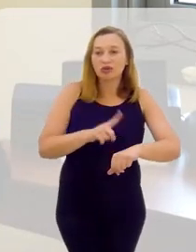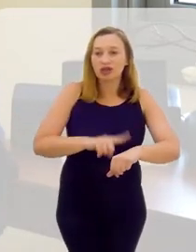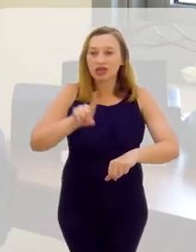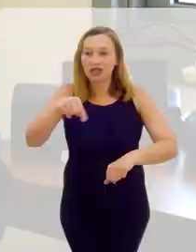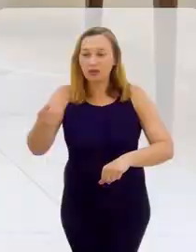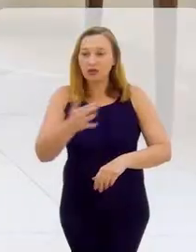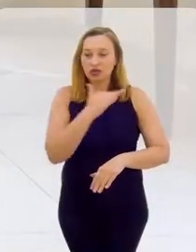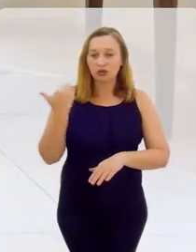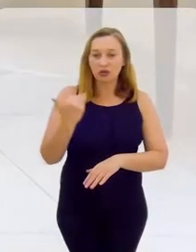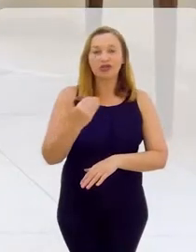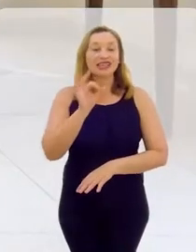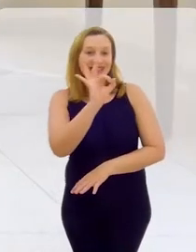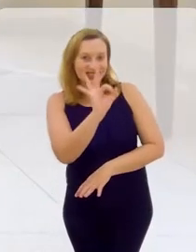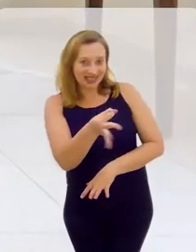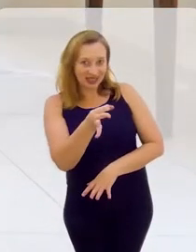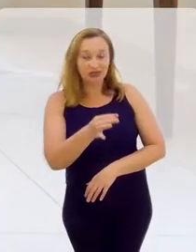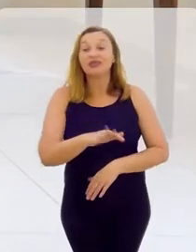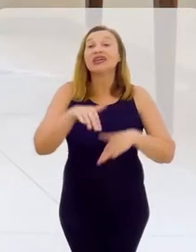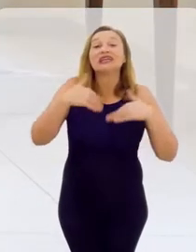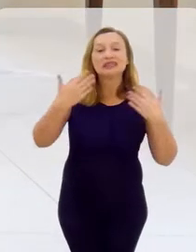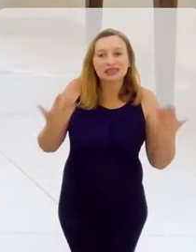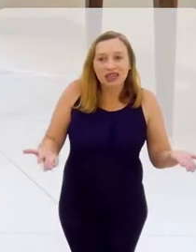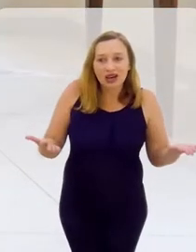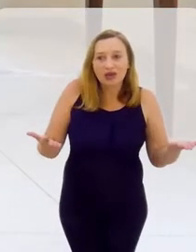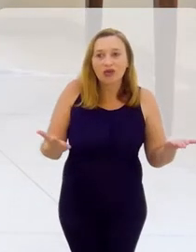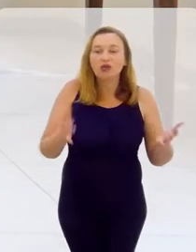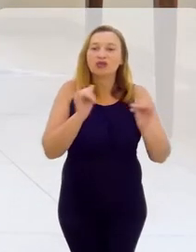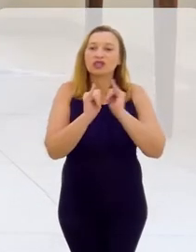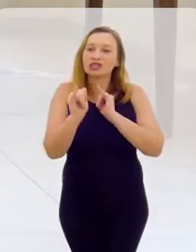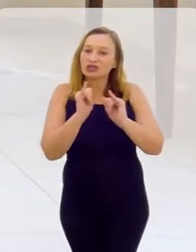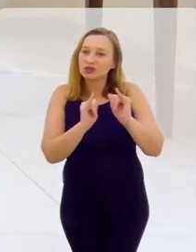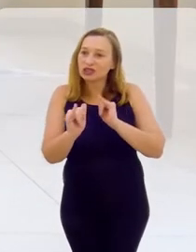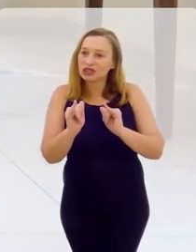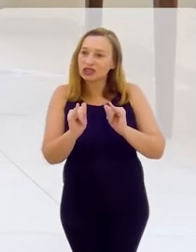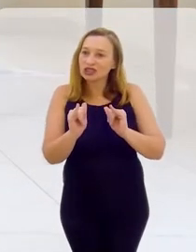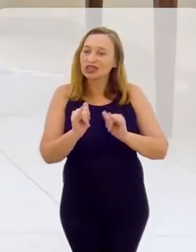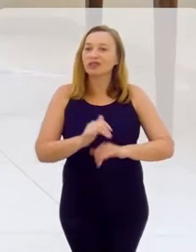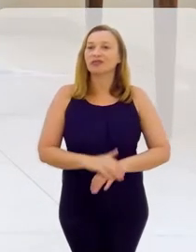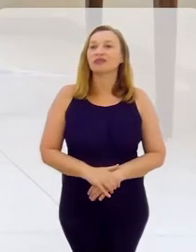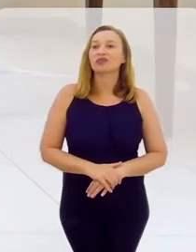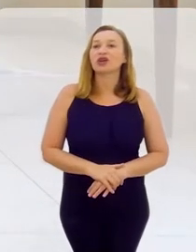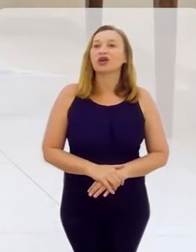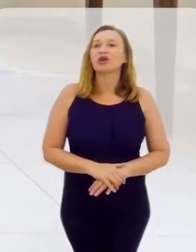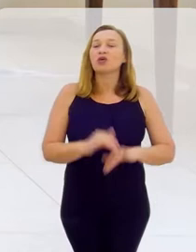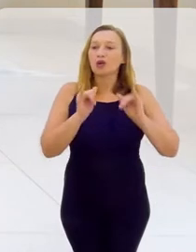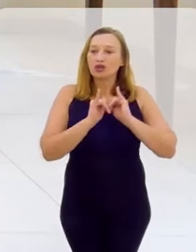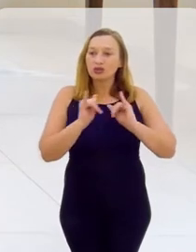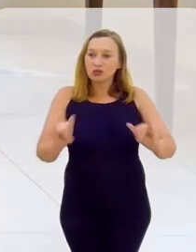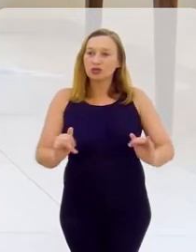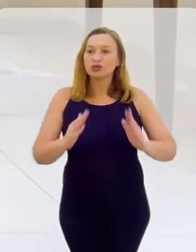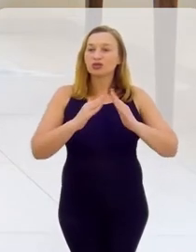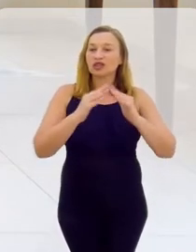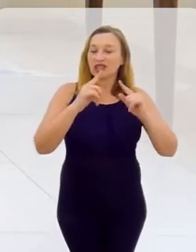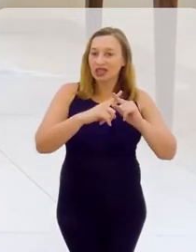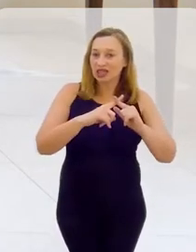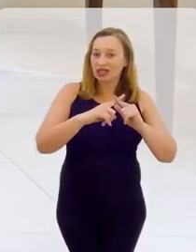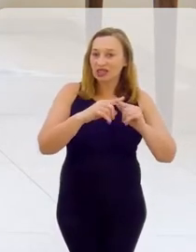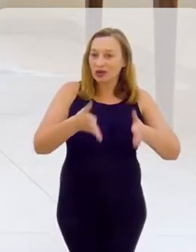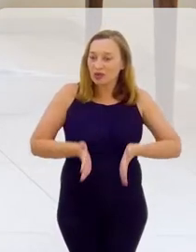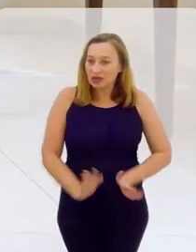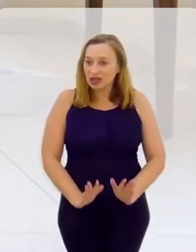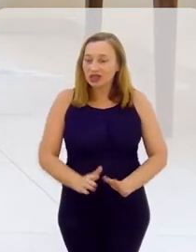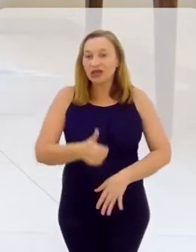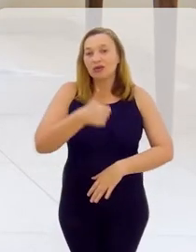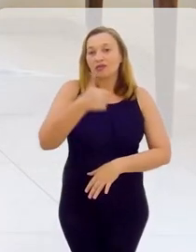vida. Certo. Então, quando se anuncia aqui? É, o anúncio de uma criança, né, quando ela nasce,